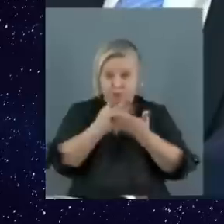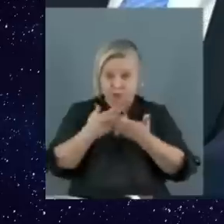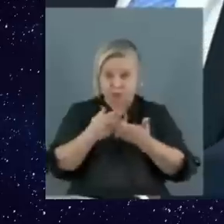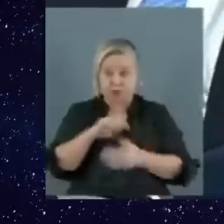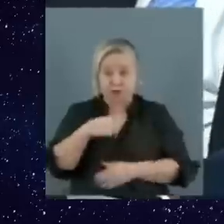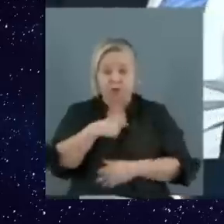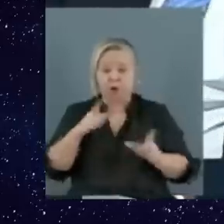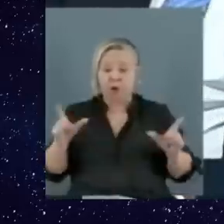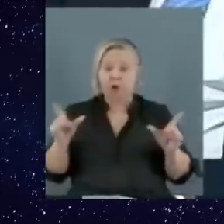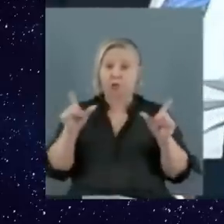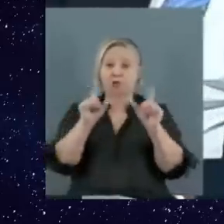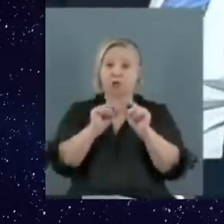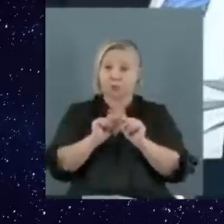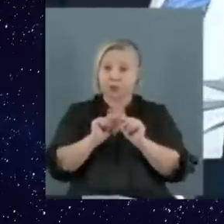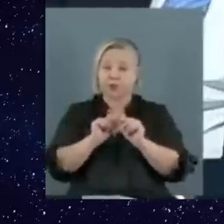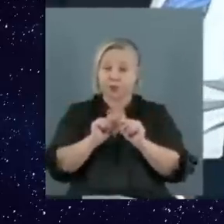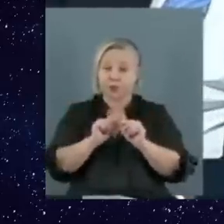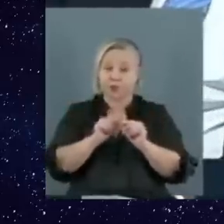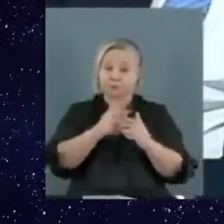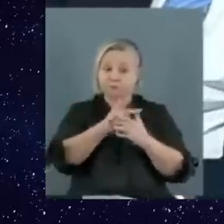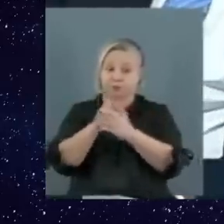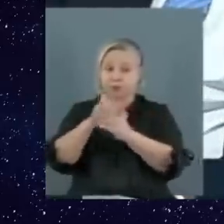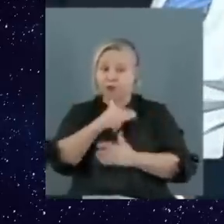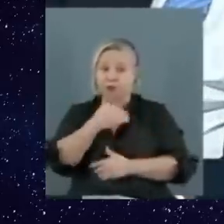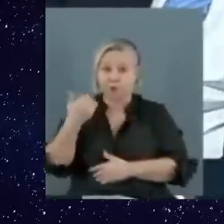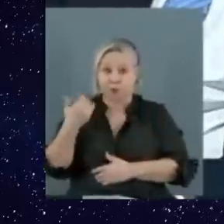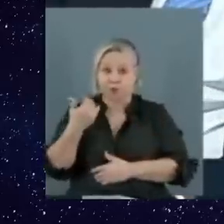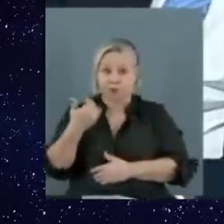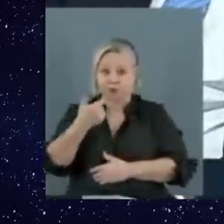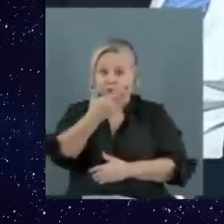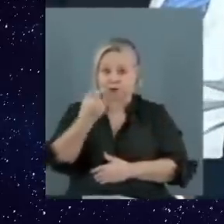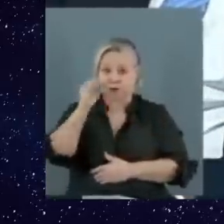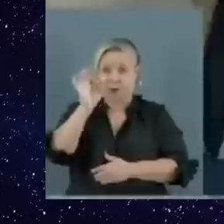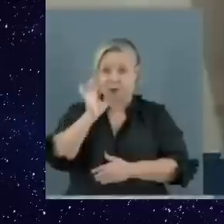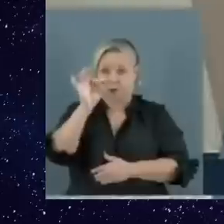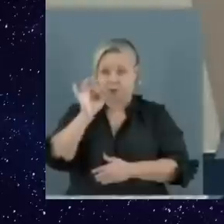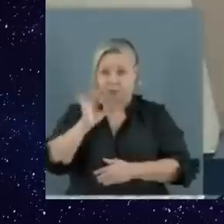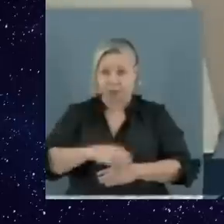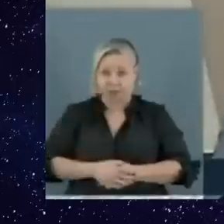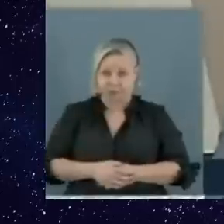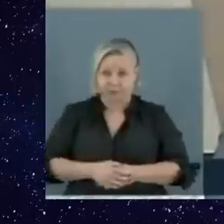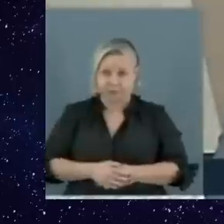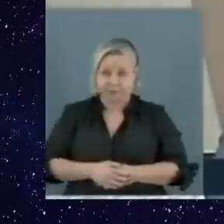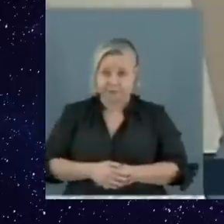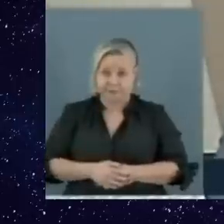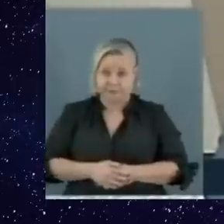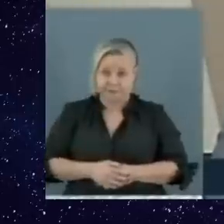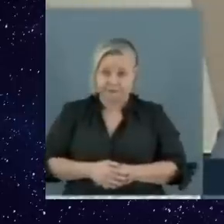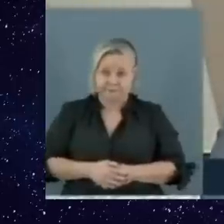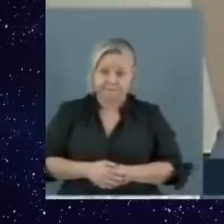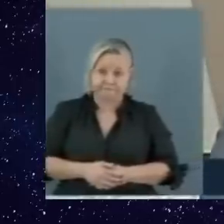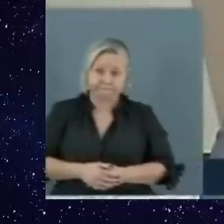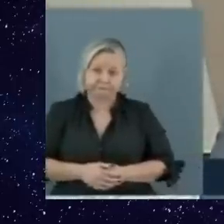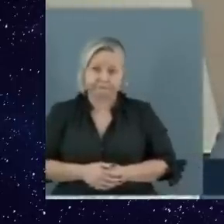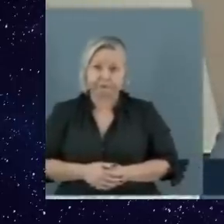gente reduziu os assassinatos em 20%. Eu deixo você, presidente, eu comando a comissão. Coisa que eu não vi ainda. Não tem nada de deboche. Não, eu não aceito ser